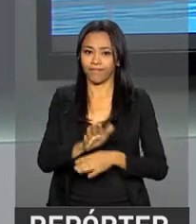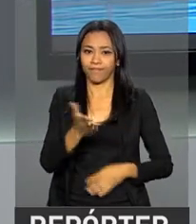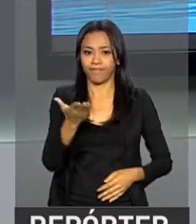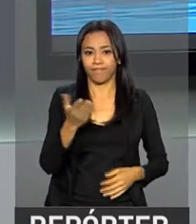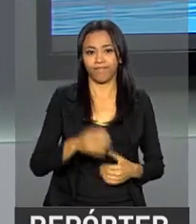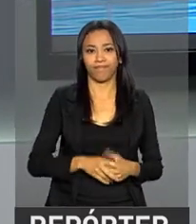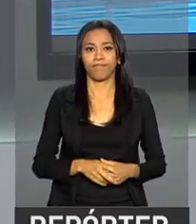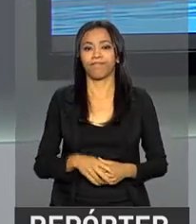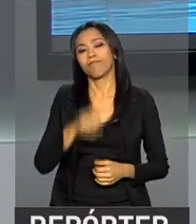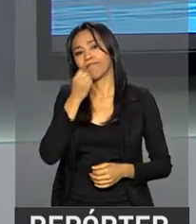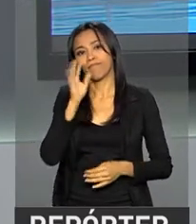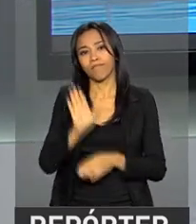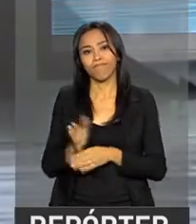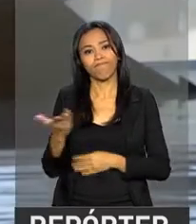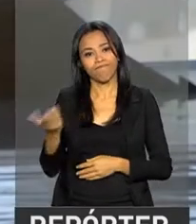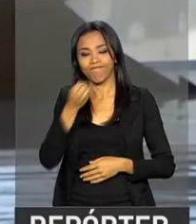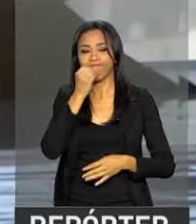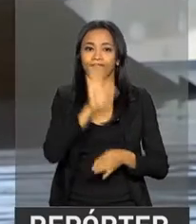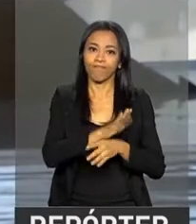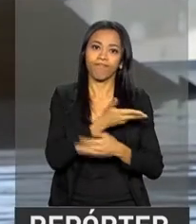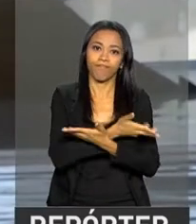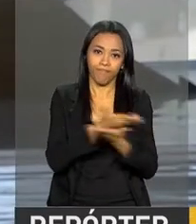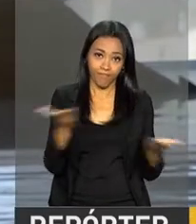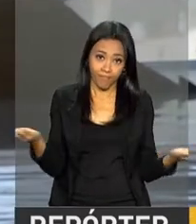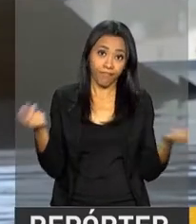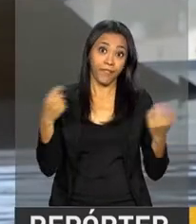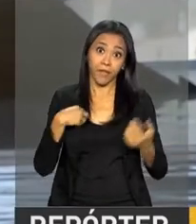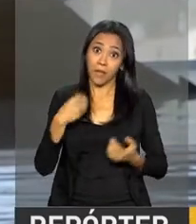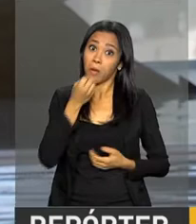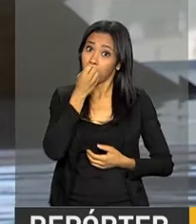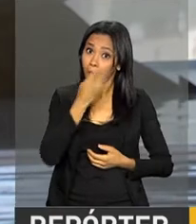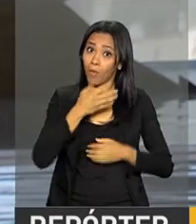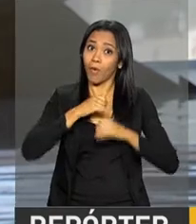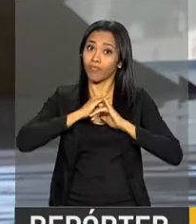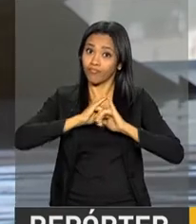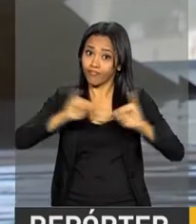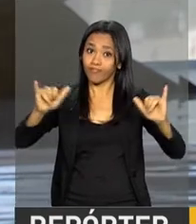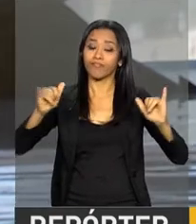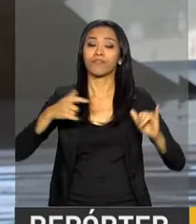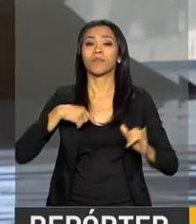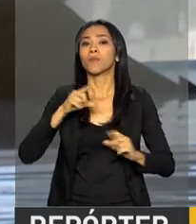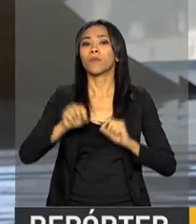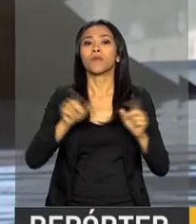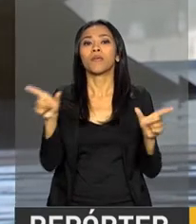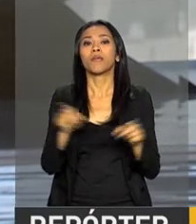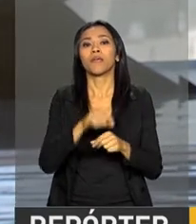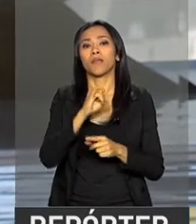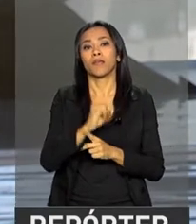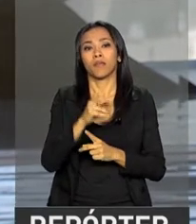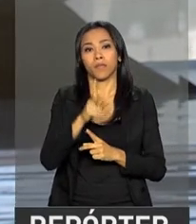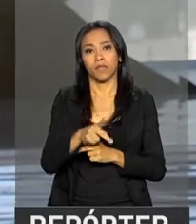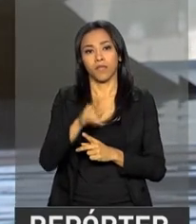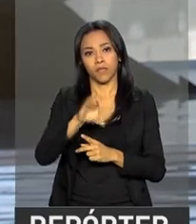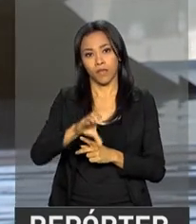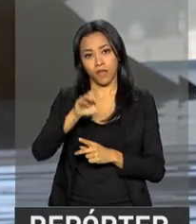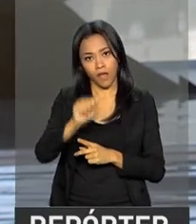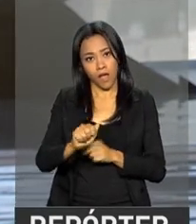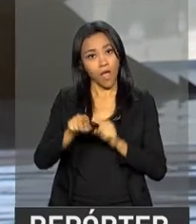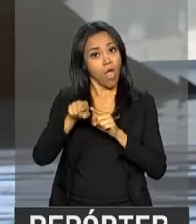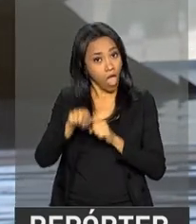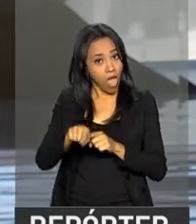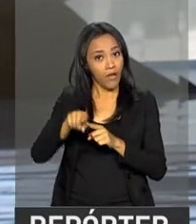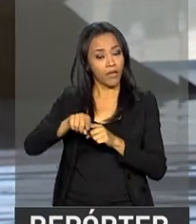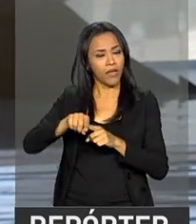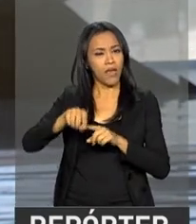ficar botando pra você também boa tarde a todos pois é uma boa notícia o índice nacional de preços ao consumidor amplo ipca-15 mede a